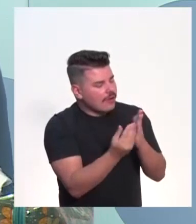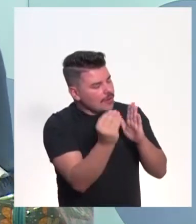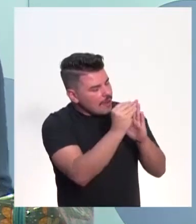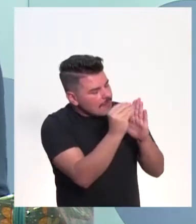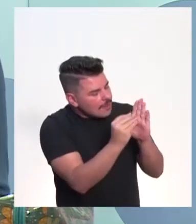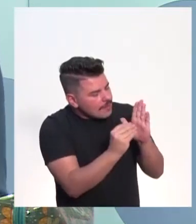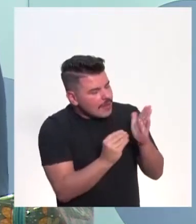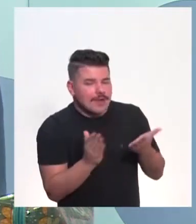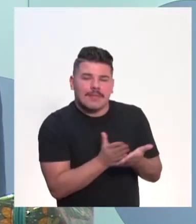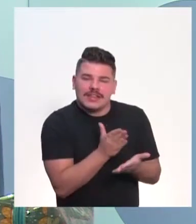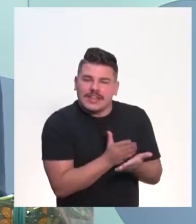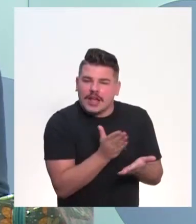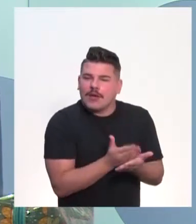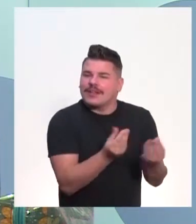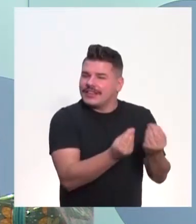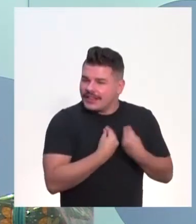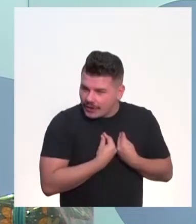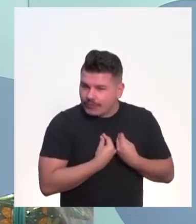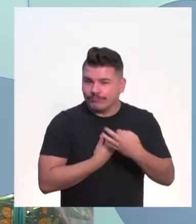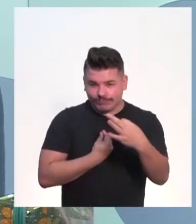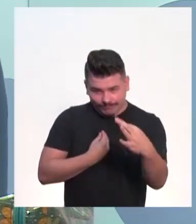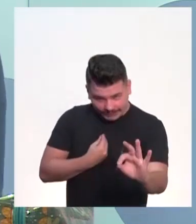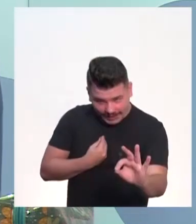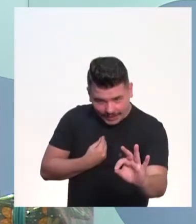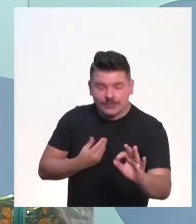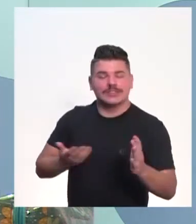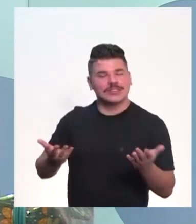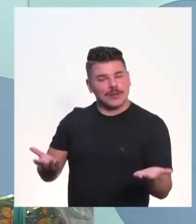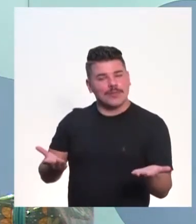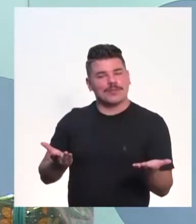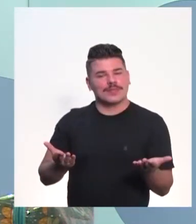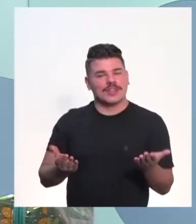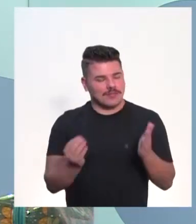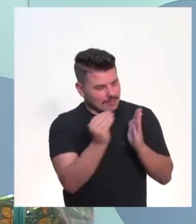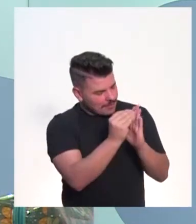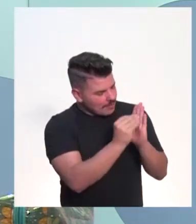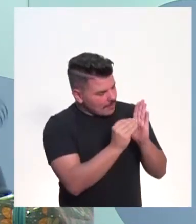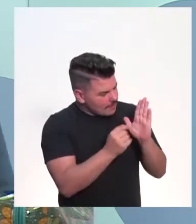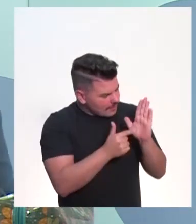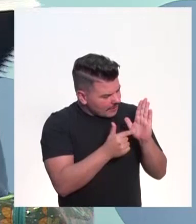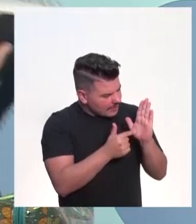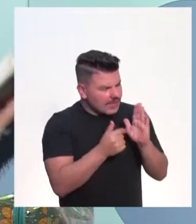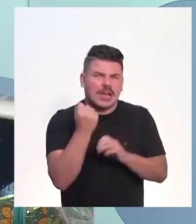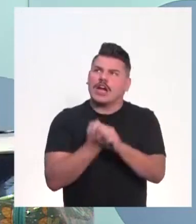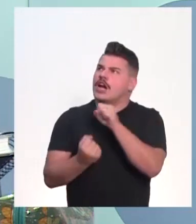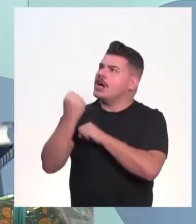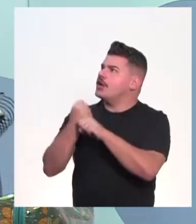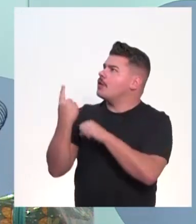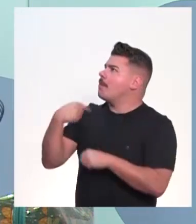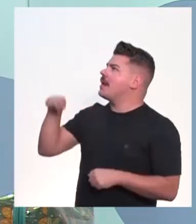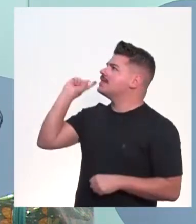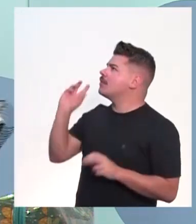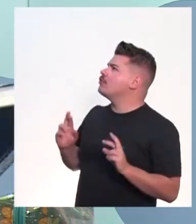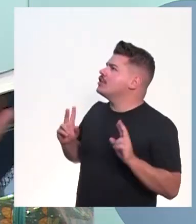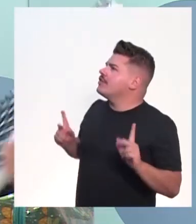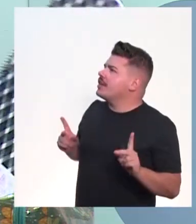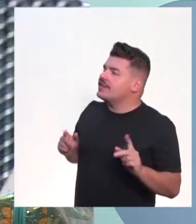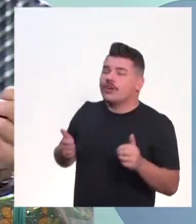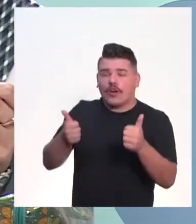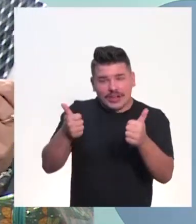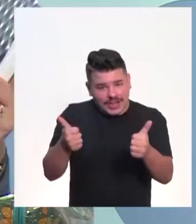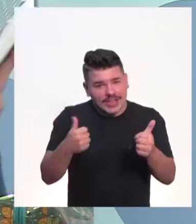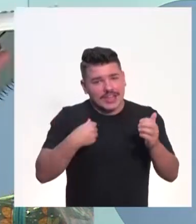tem que se reorganizar, porque as aulas não estão naqueles horários que a gente tinha anterior. O que eu vou precisar? Fazer